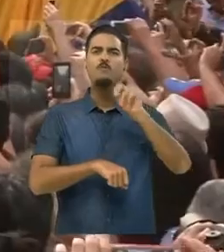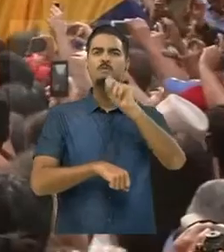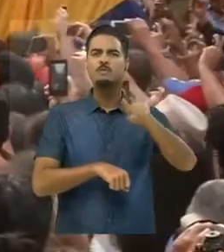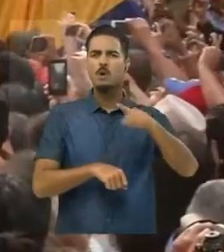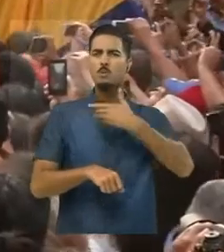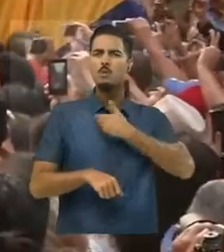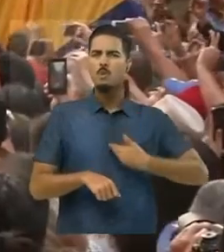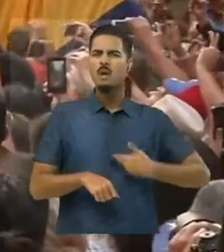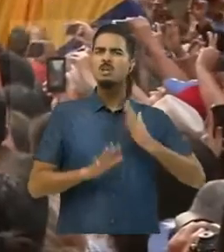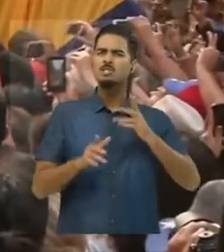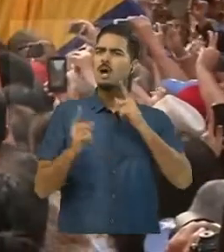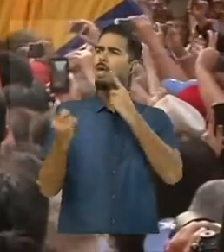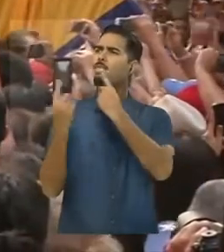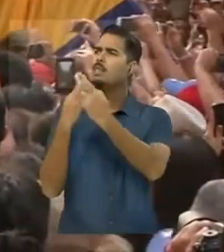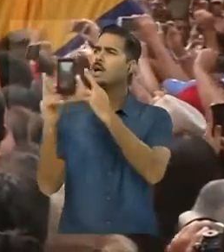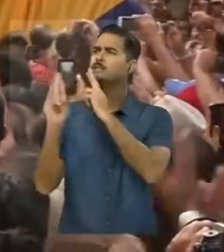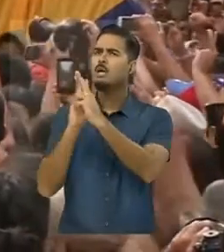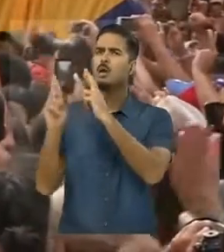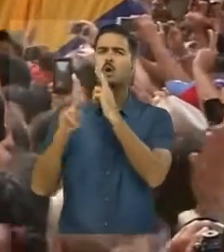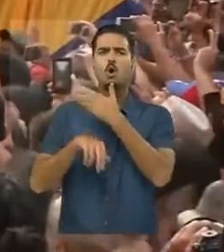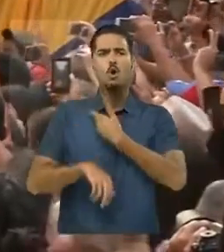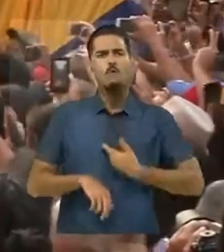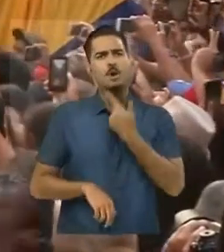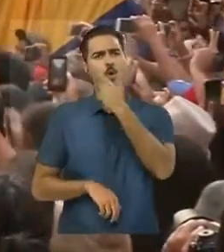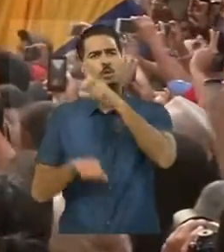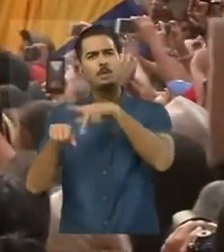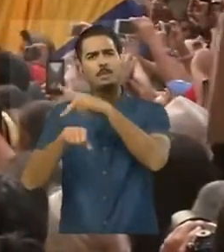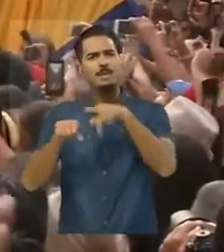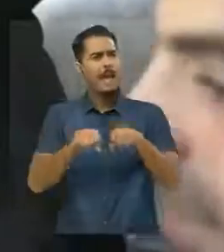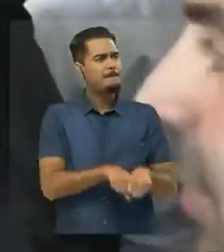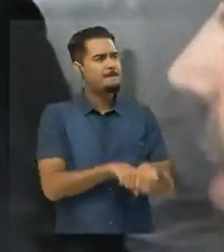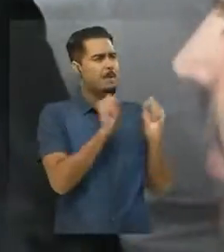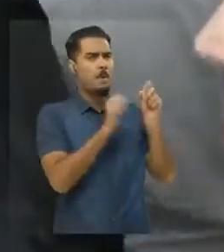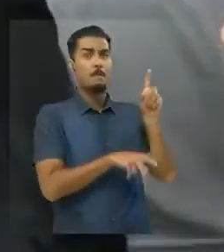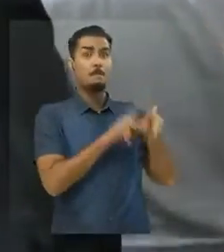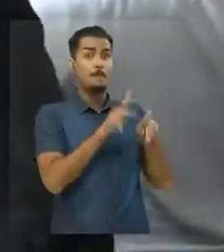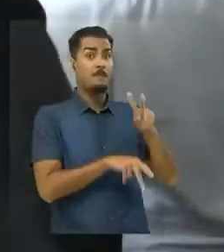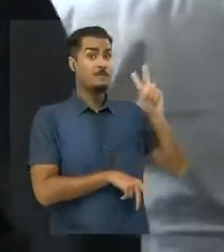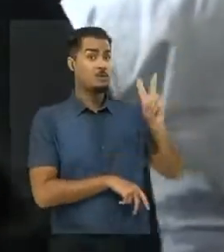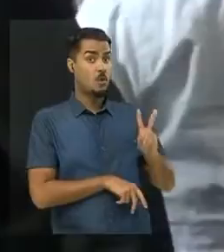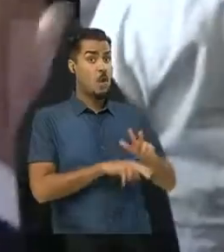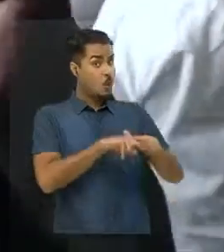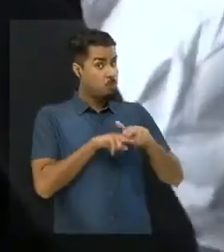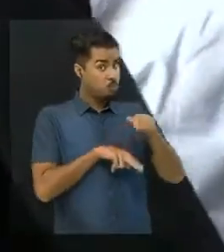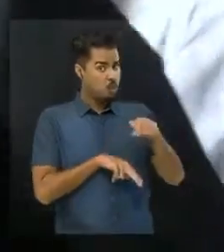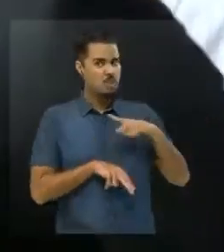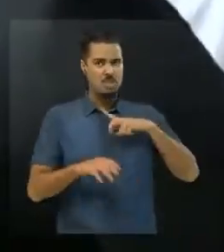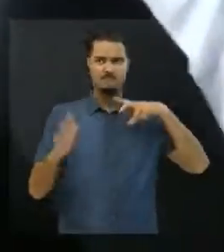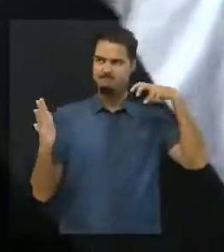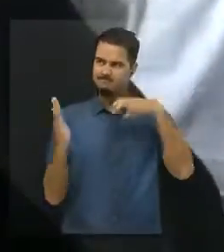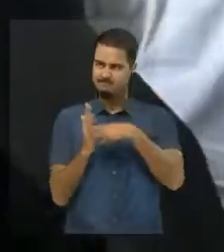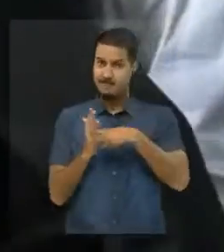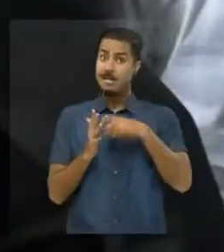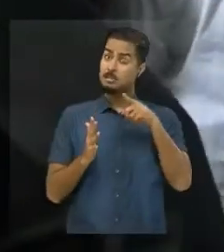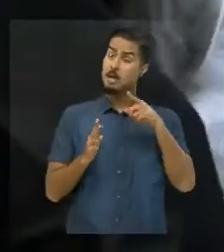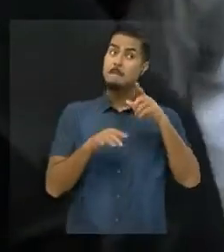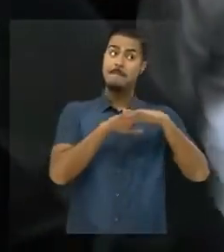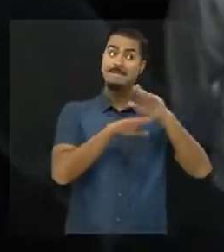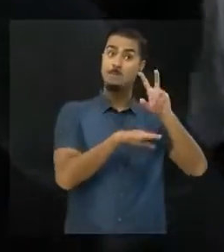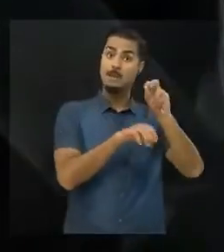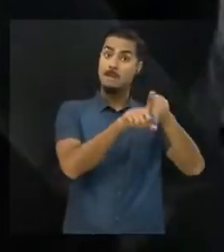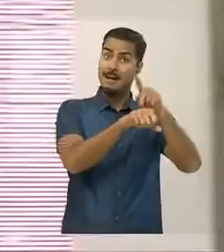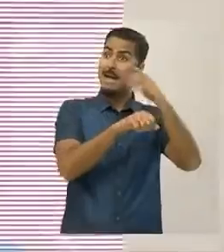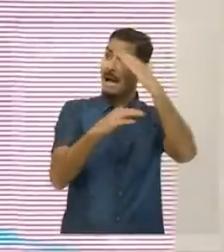aos governos de outros países que prejudicam o povo da Venezuela. Por esses motivos, Juan Guaidó, que é reconhecido por mais de